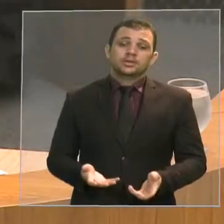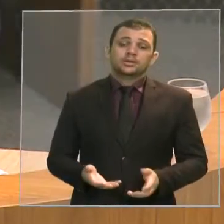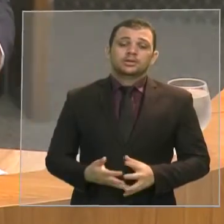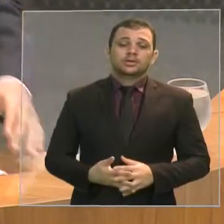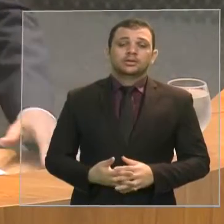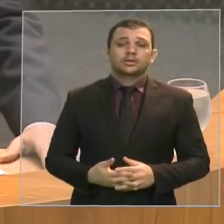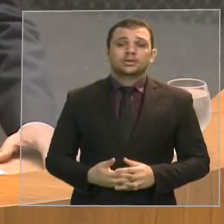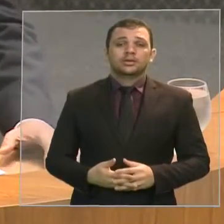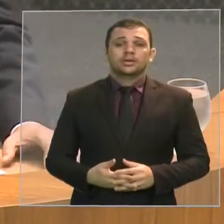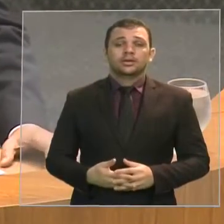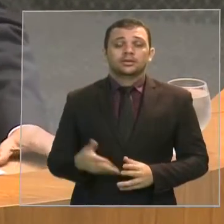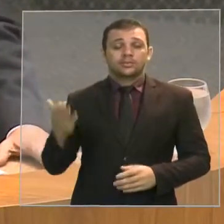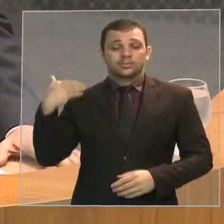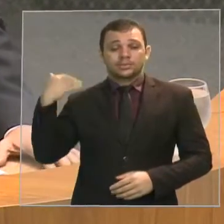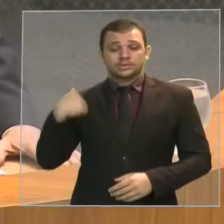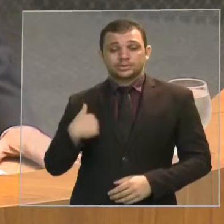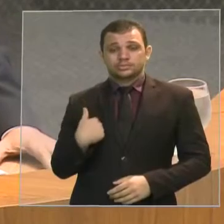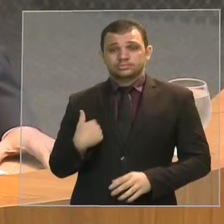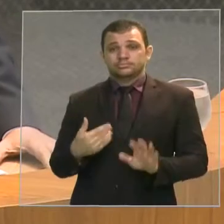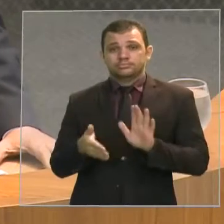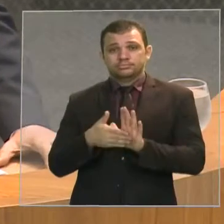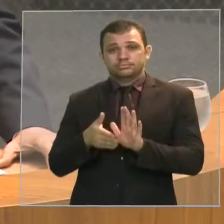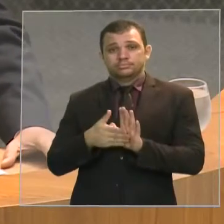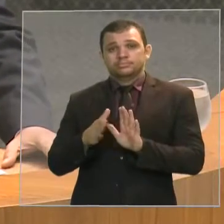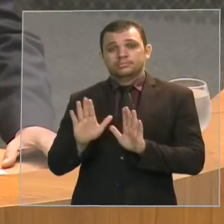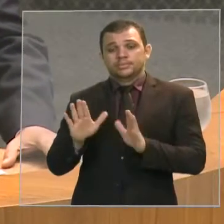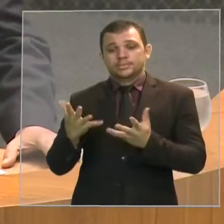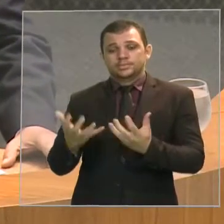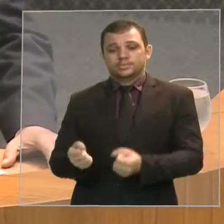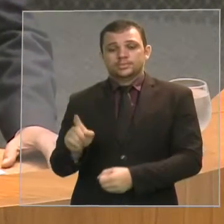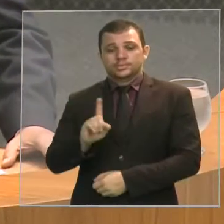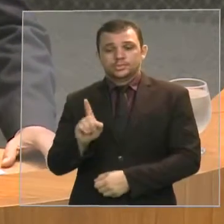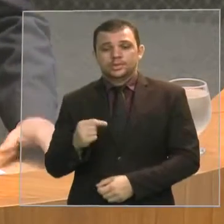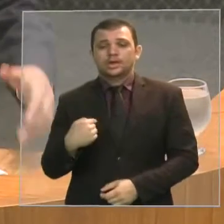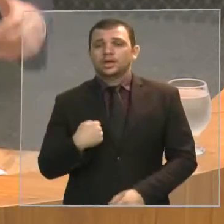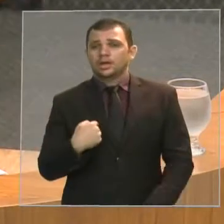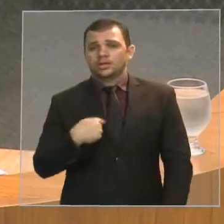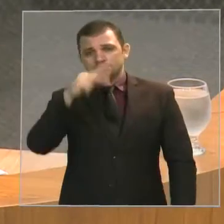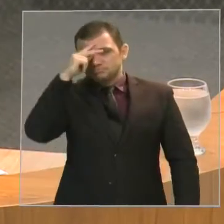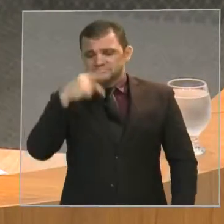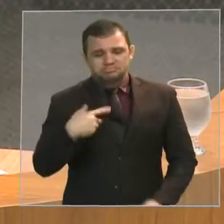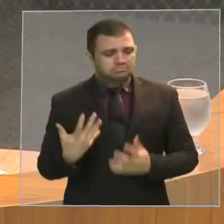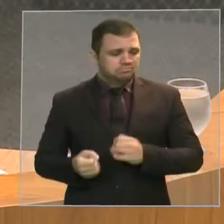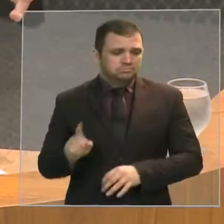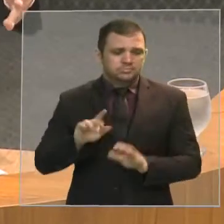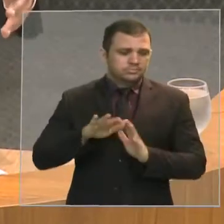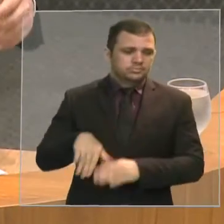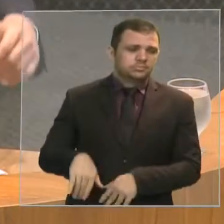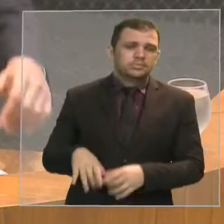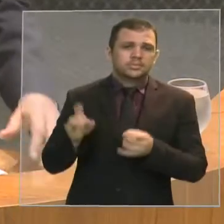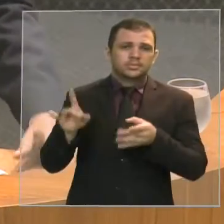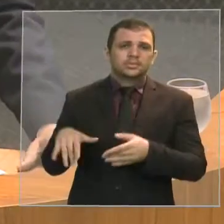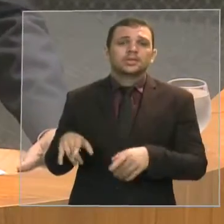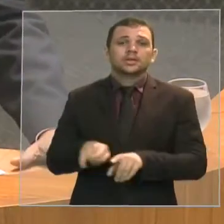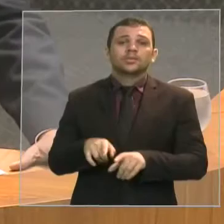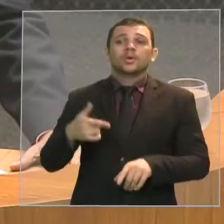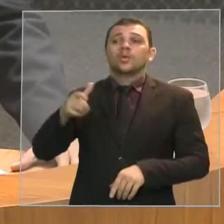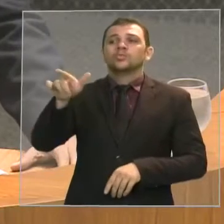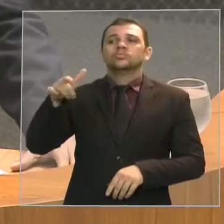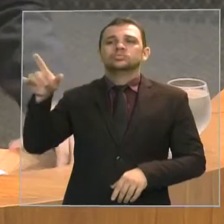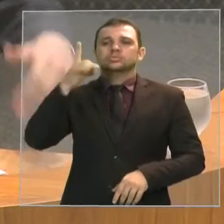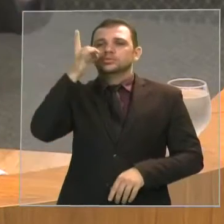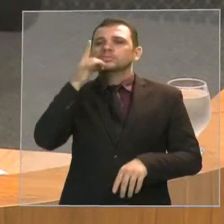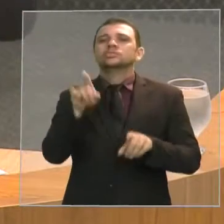não tenha sido acatado naquele momento eu renunciei como também depois outros parlamentares também fizeram o mesmo